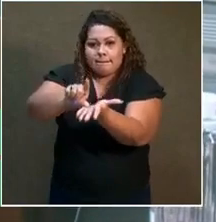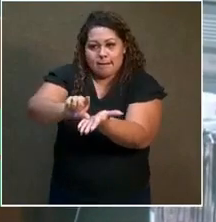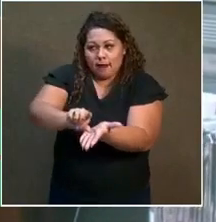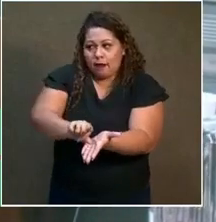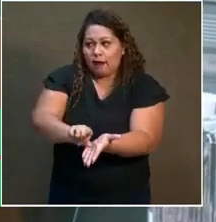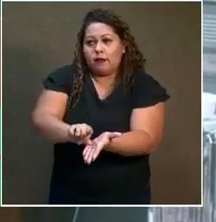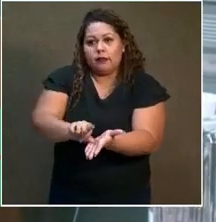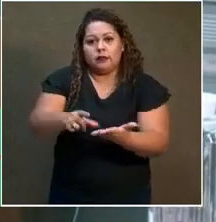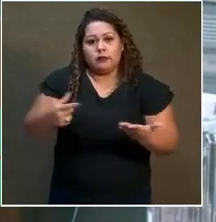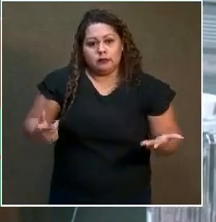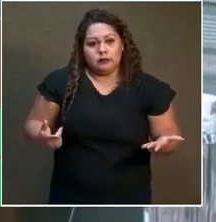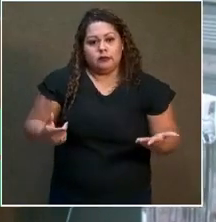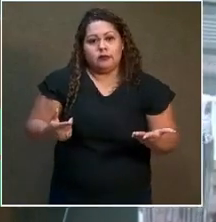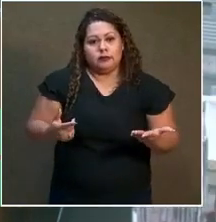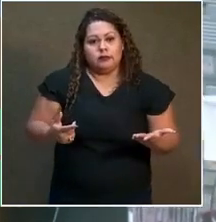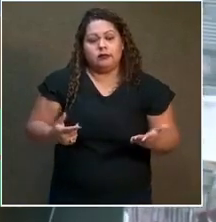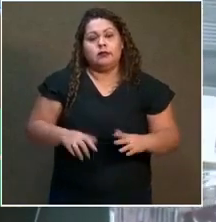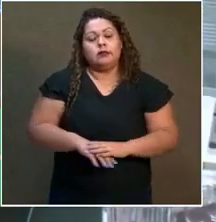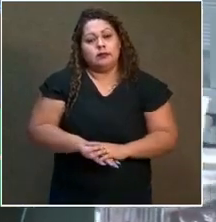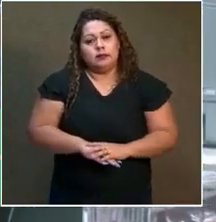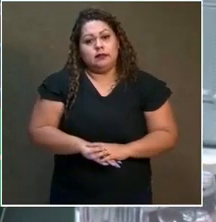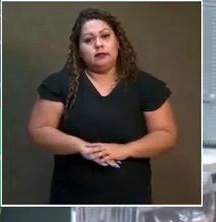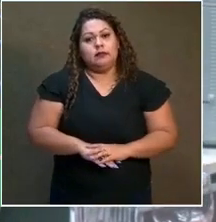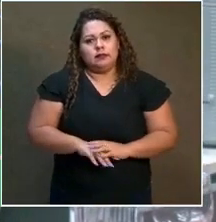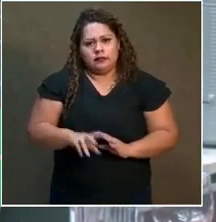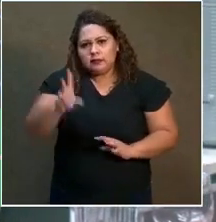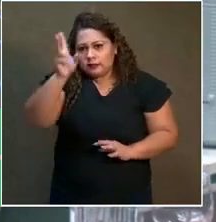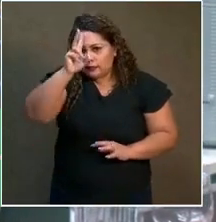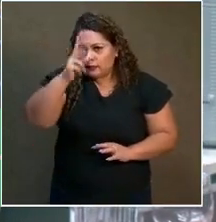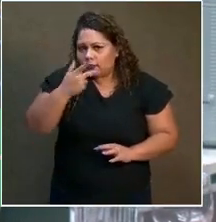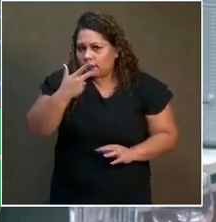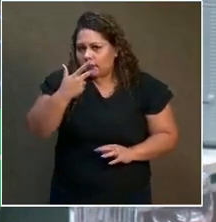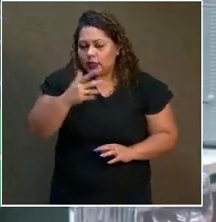é uma, a gente está falando da semi-inimputabilidade, nós estamos falando do quê? Lembra que eu falei